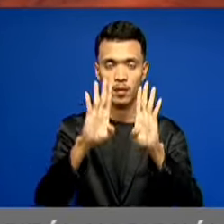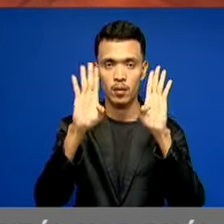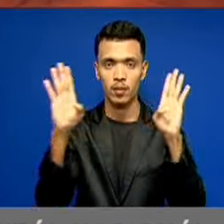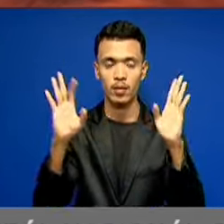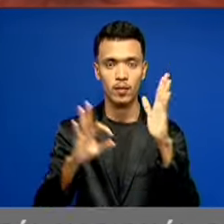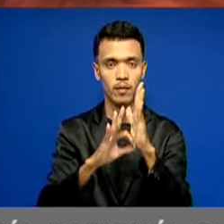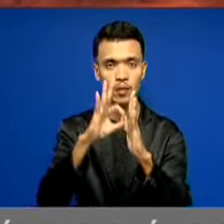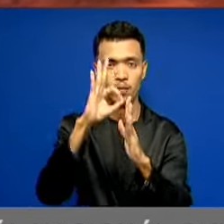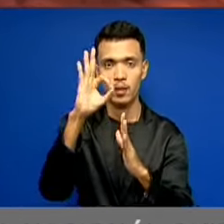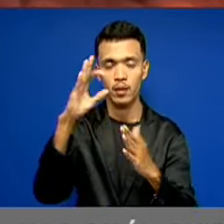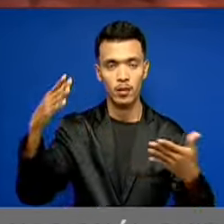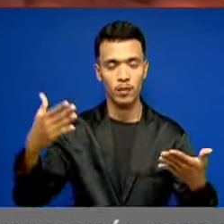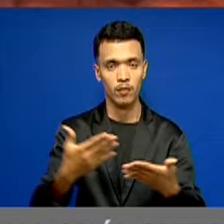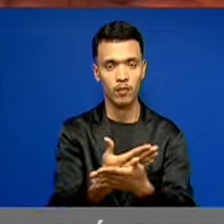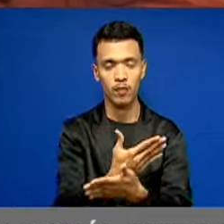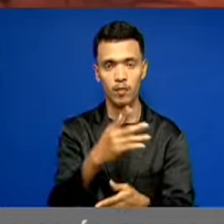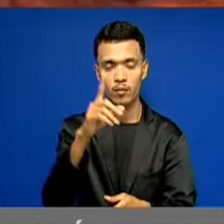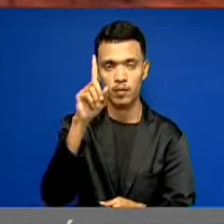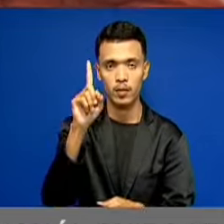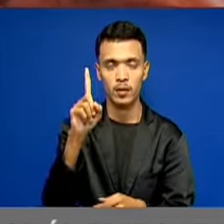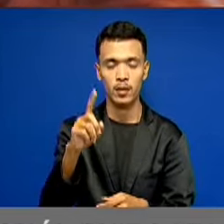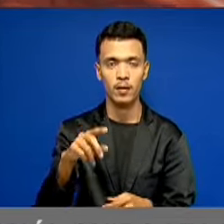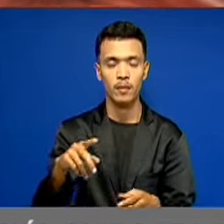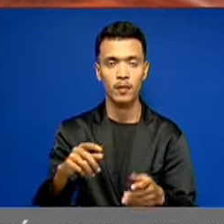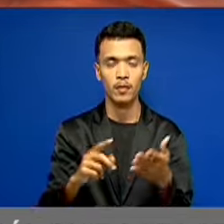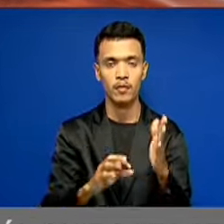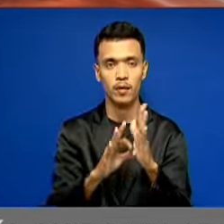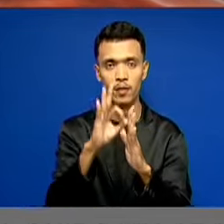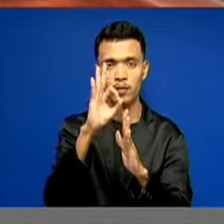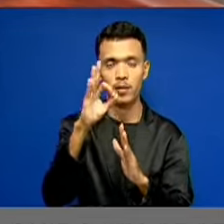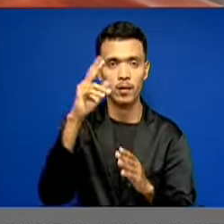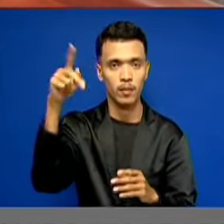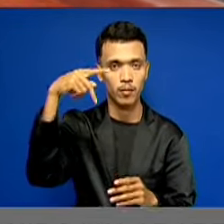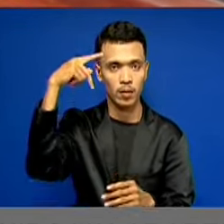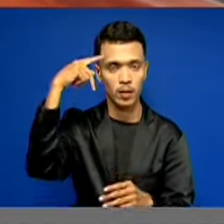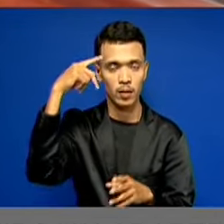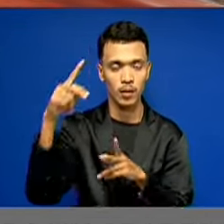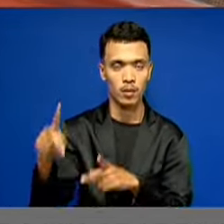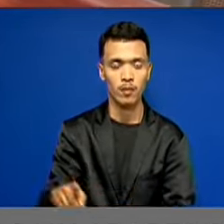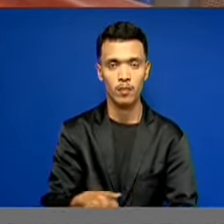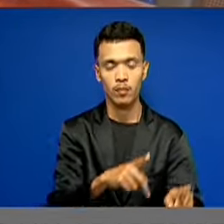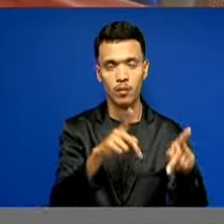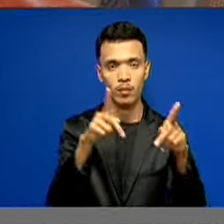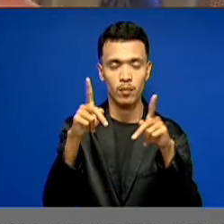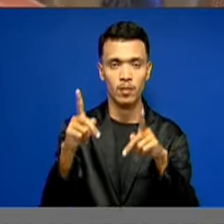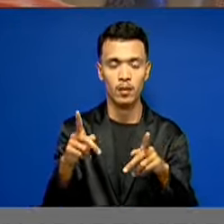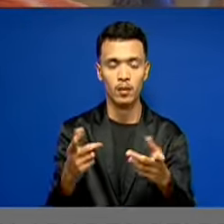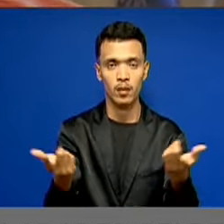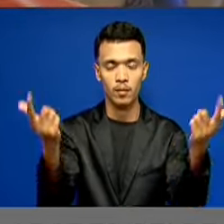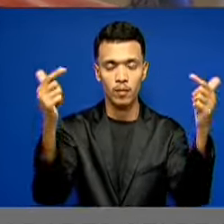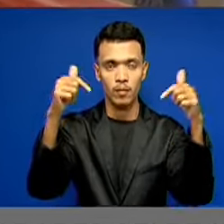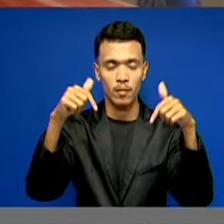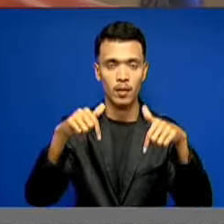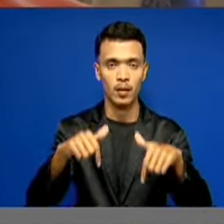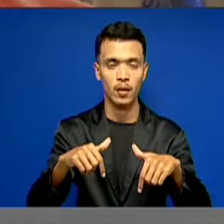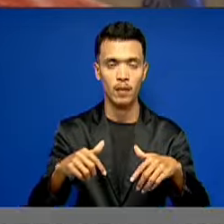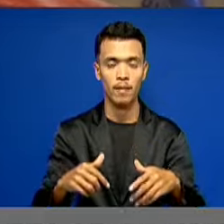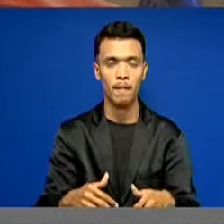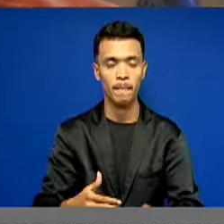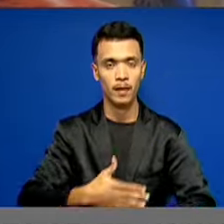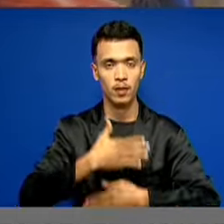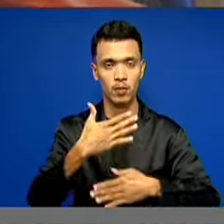unida, faculdade de políticas públicas, Nemangam, mai, contente